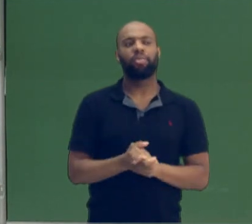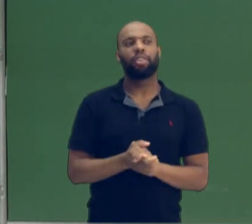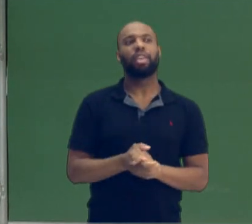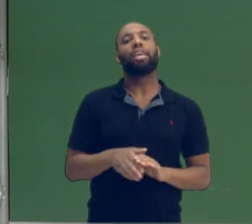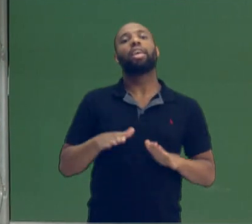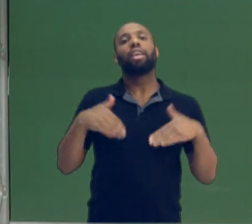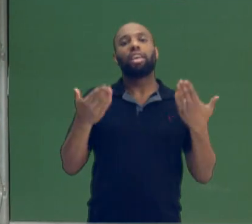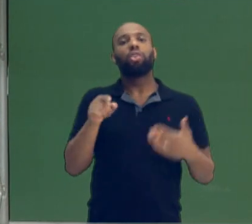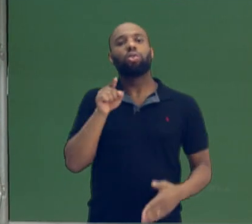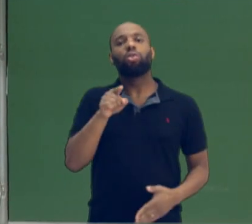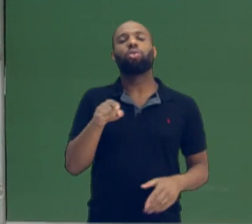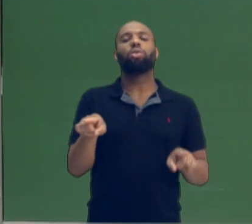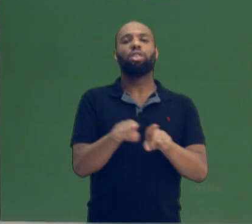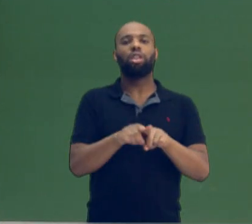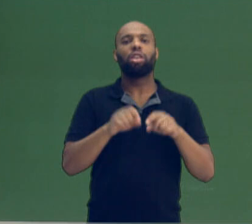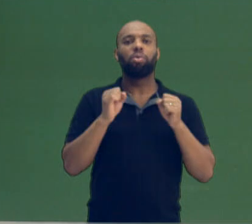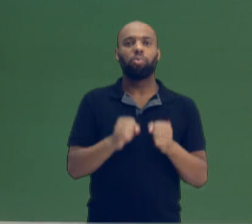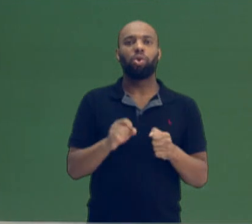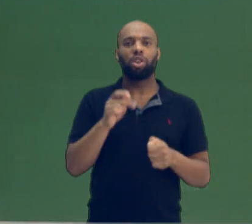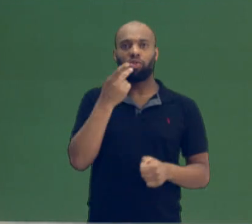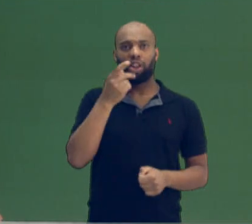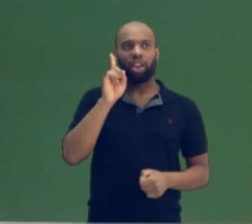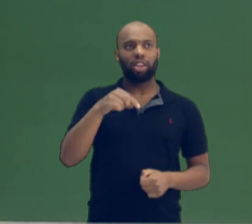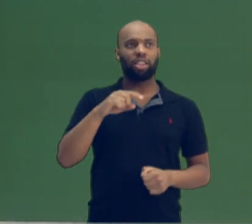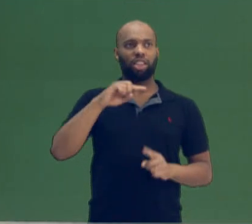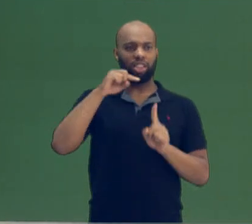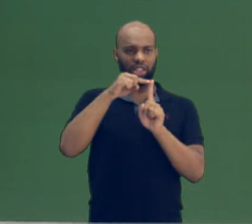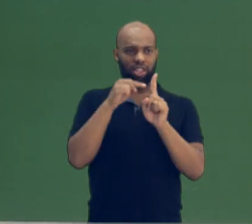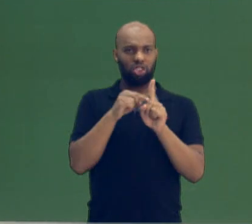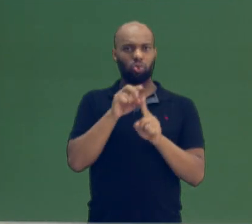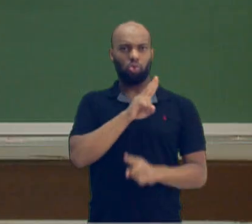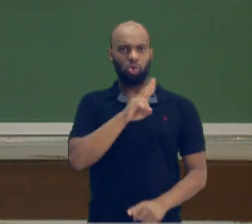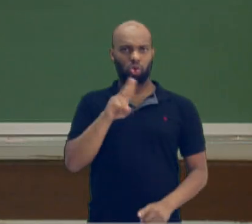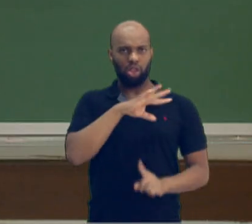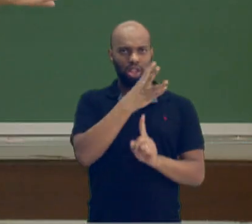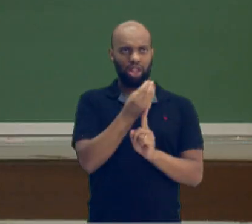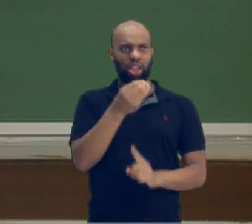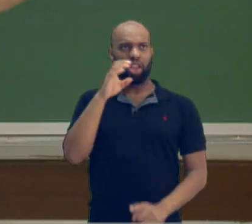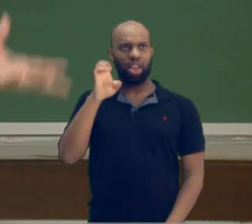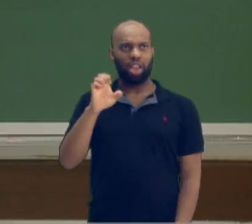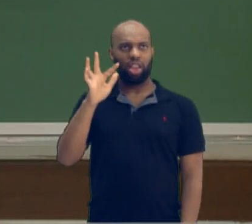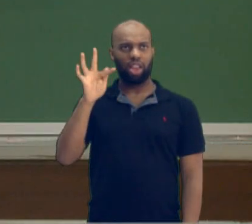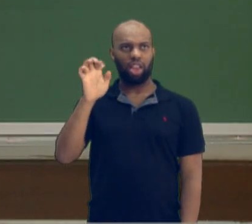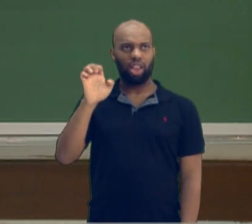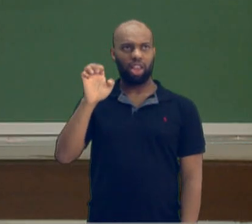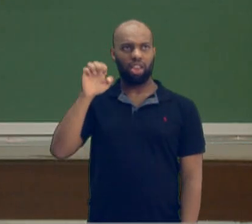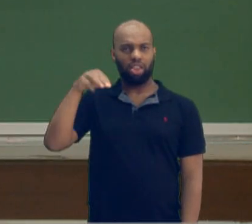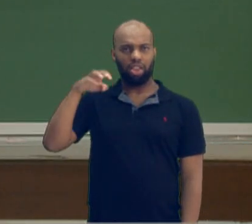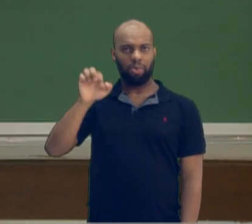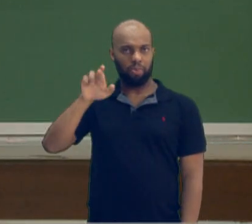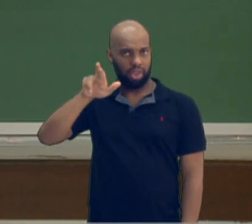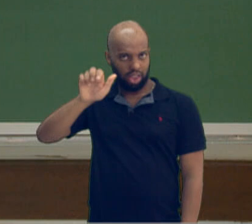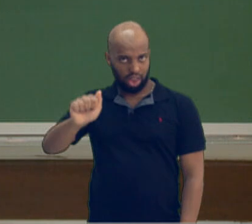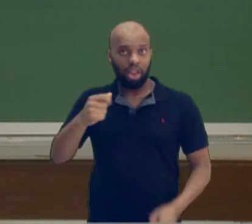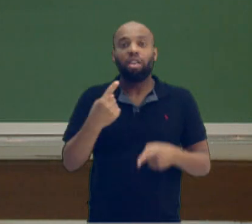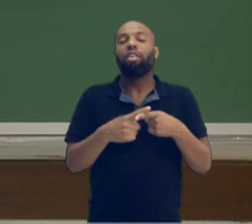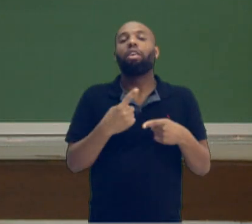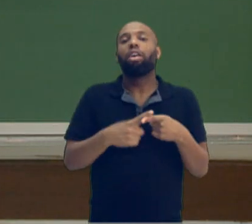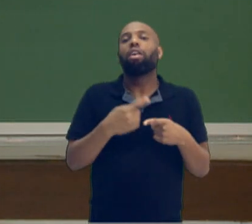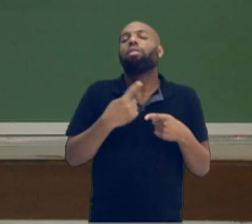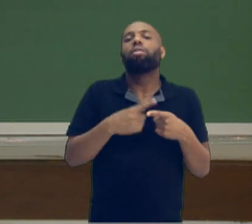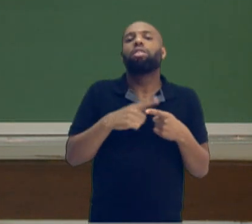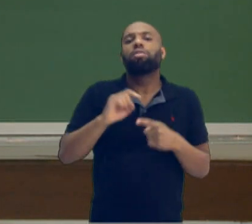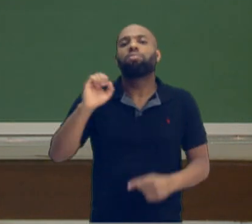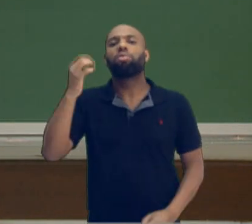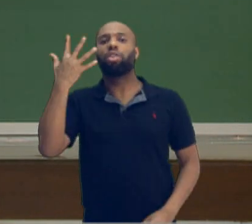também, a gente pode falar de arte efêmera. Professora, você está maluca? O que é isso? O que é arte efêmera, né? Por quê? Porque ela